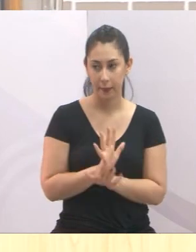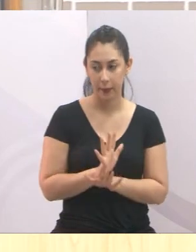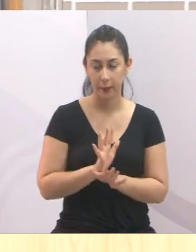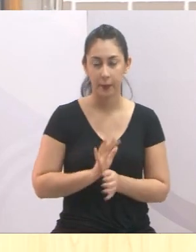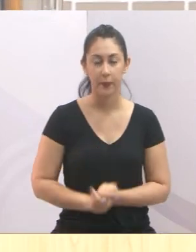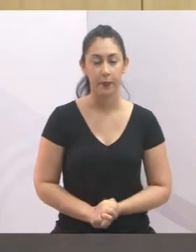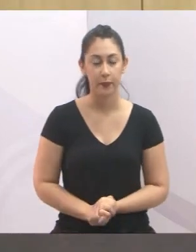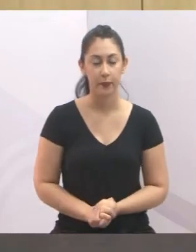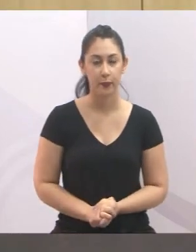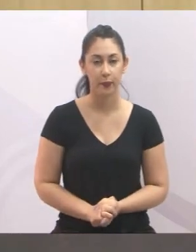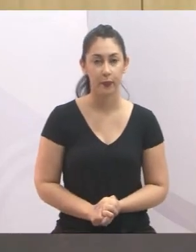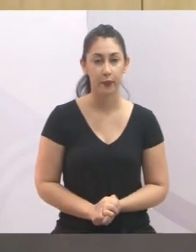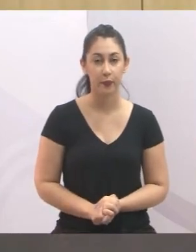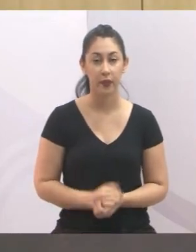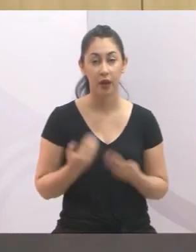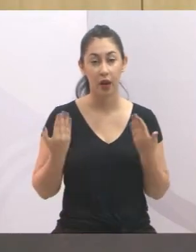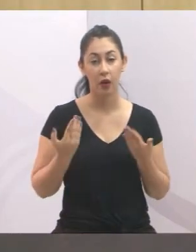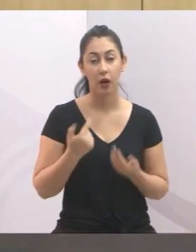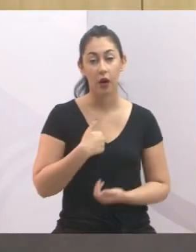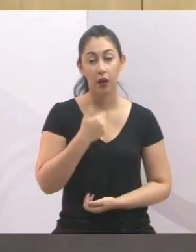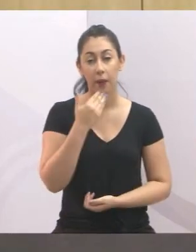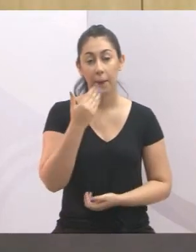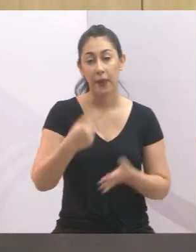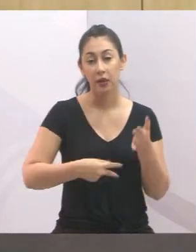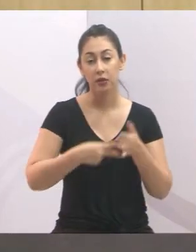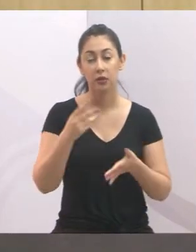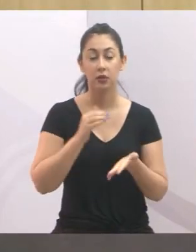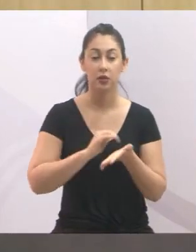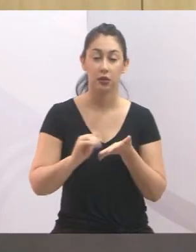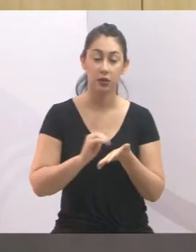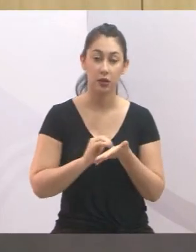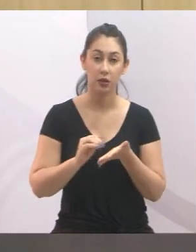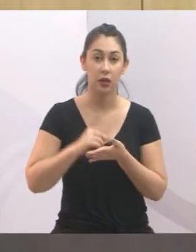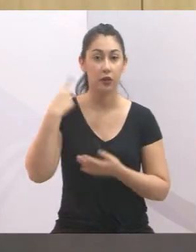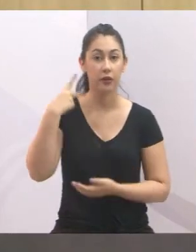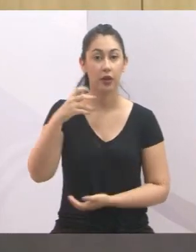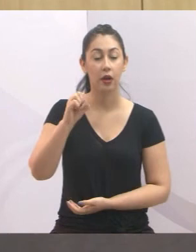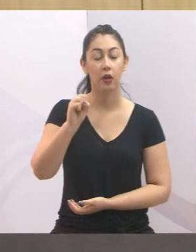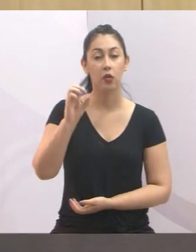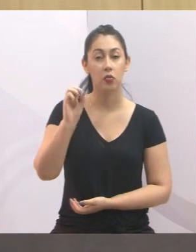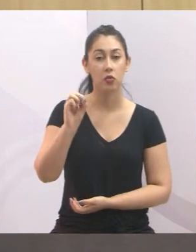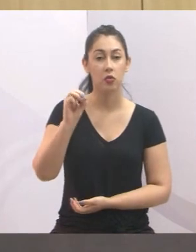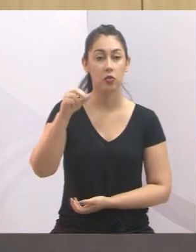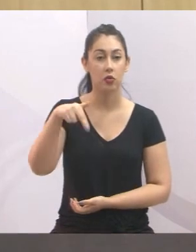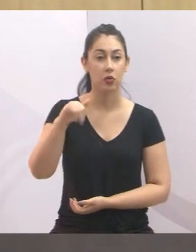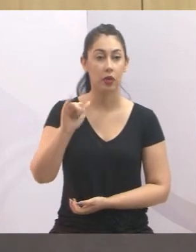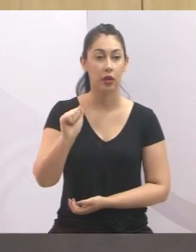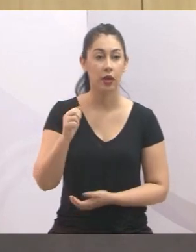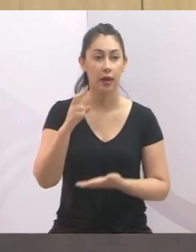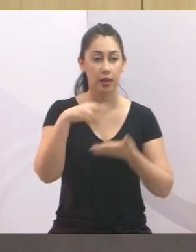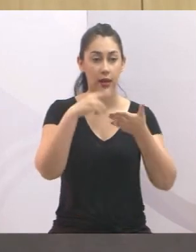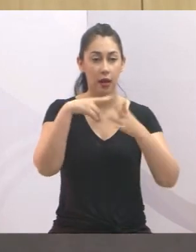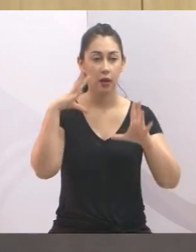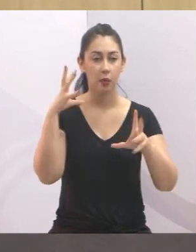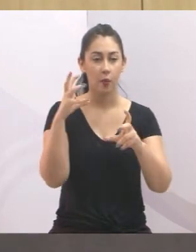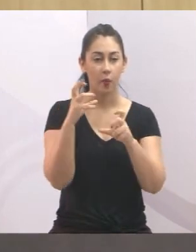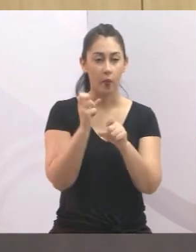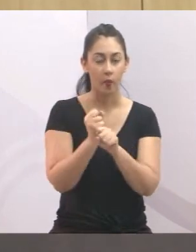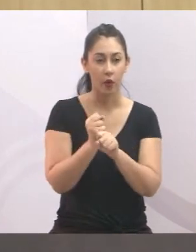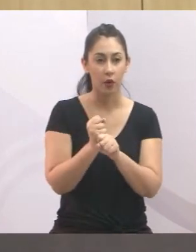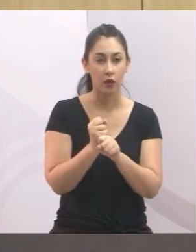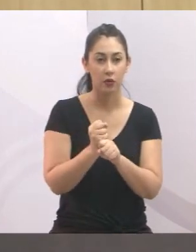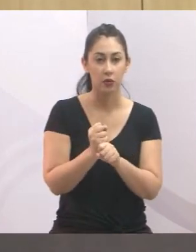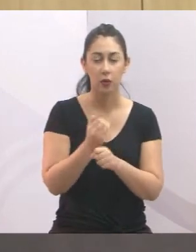presidente. Solicito à segunda secretária, a vereadora Sônia Patas da Amizade, que faça a leitura das sínteses